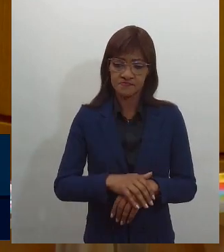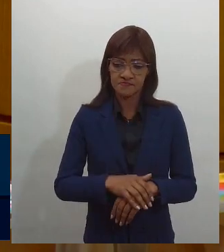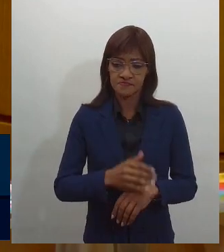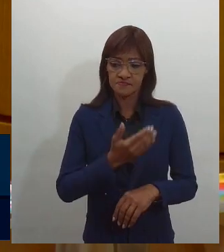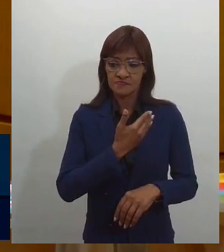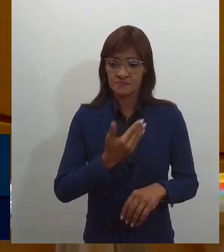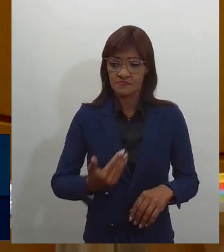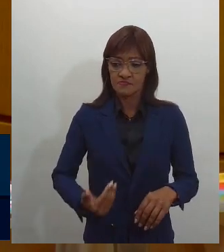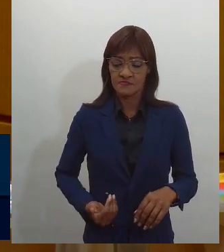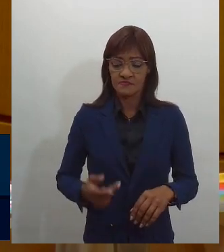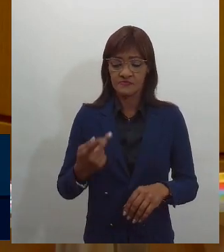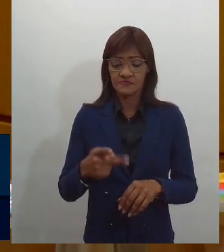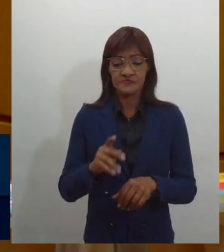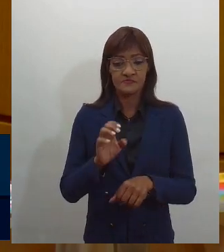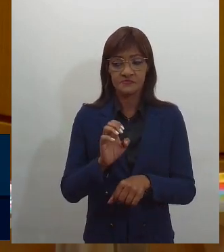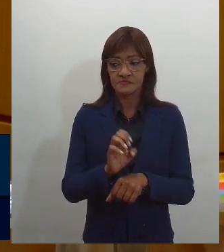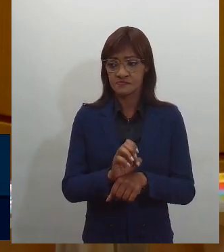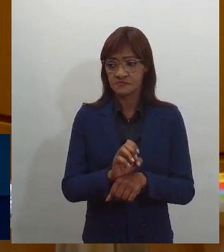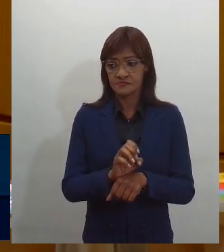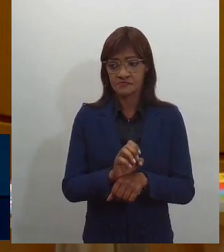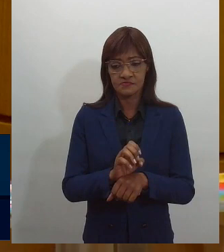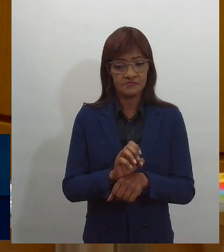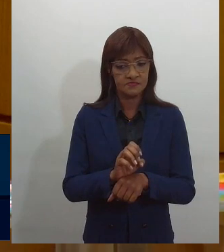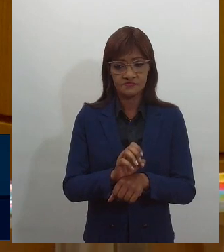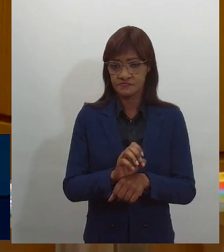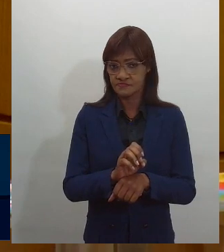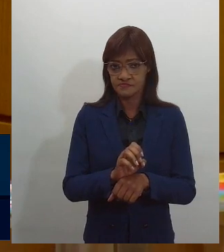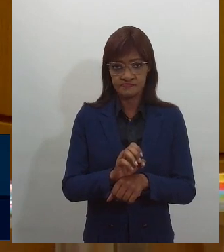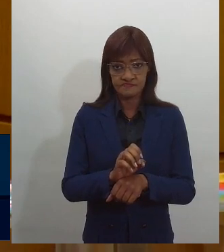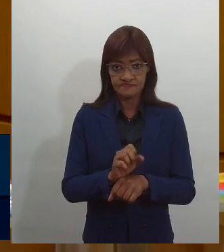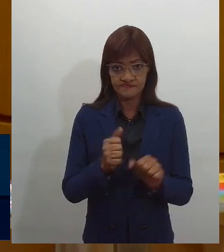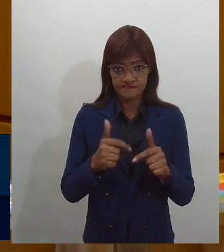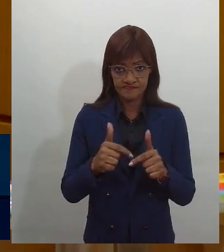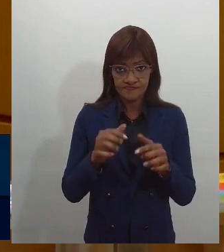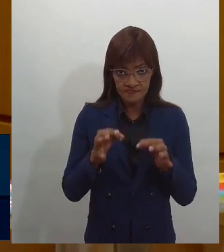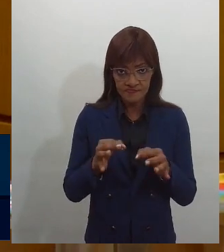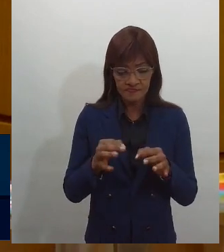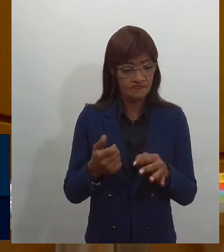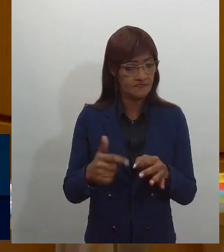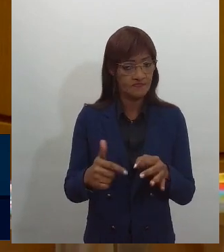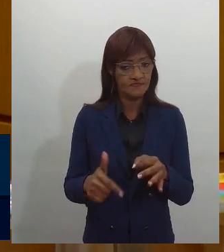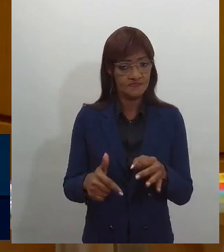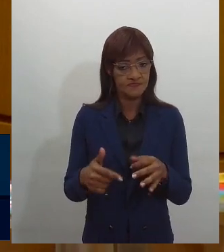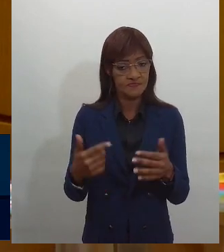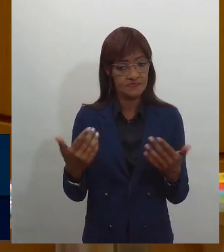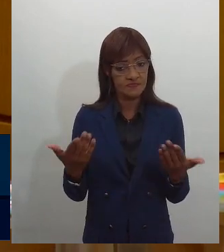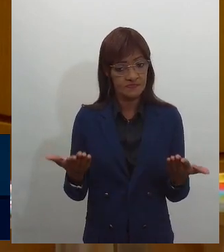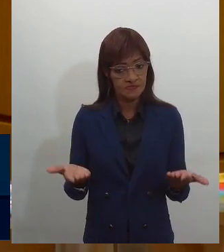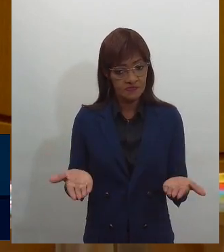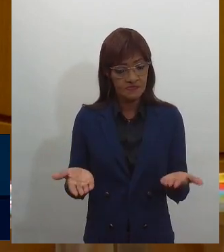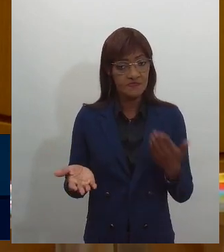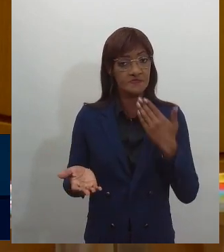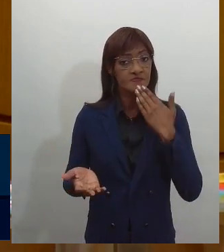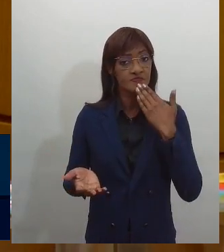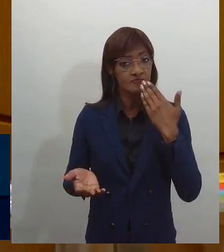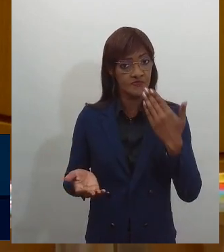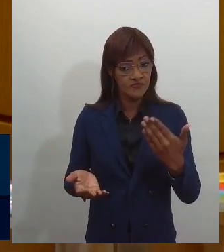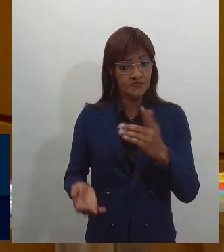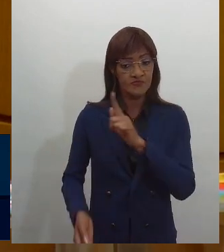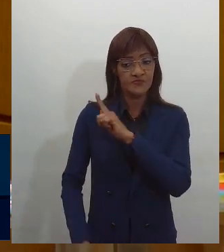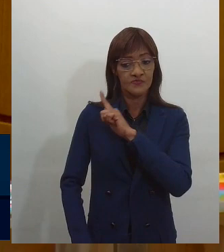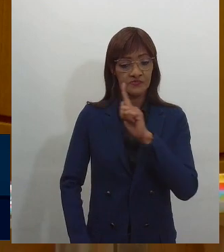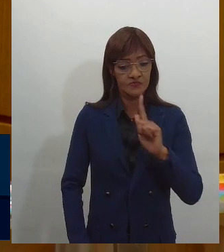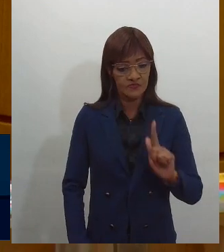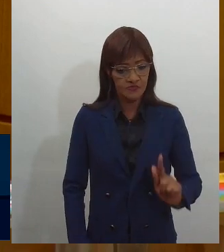não efetiva como deveria. Então eu peço que o governador do estado de